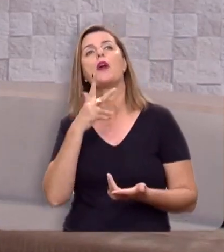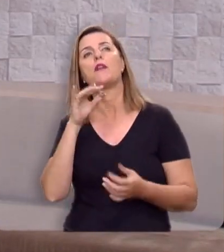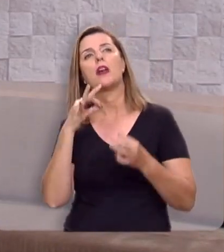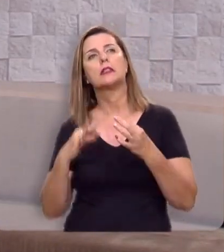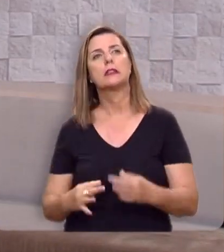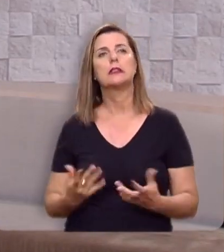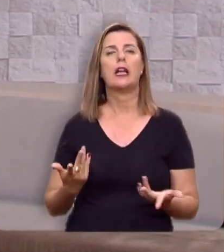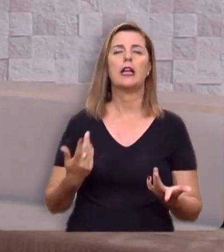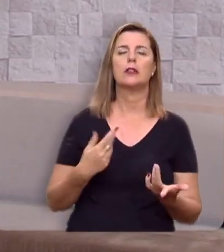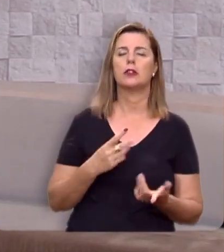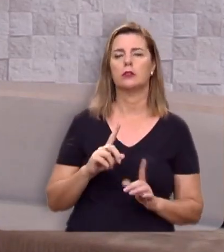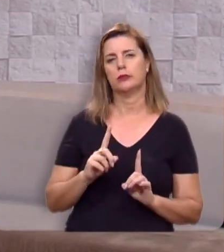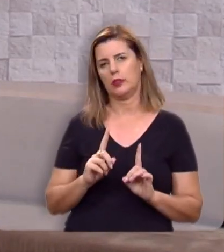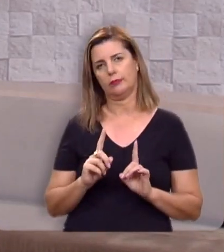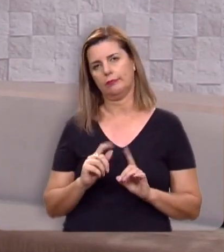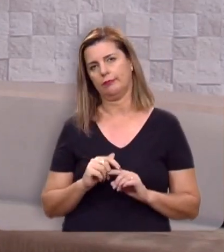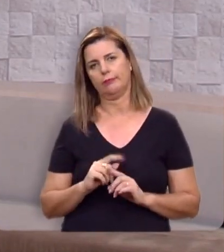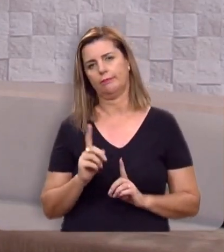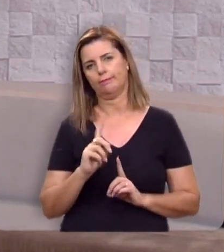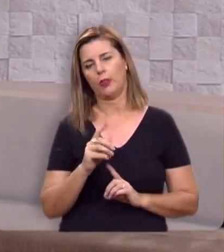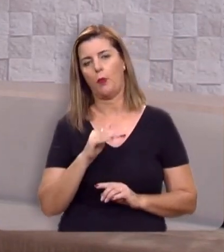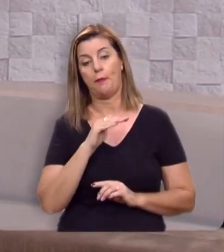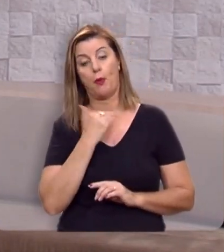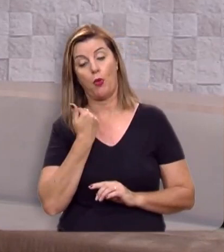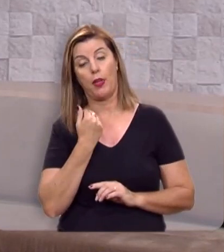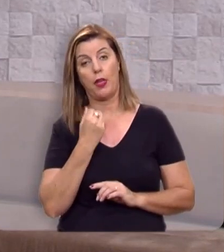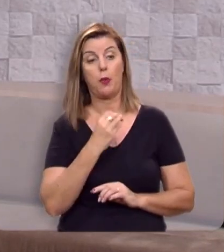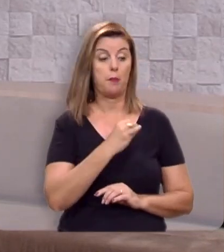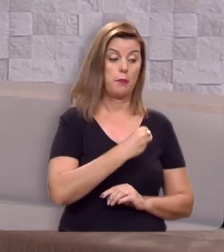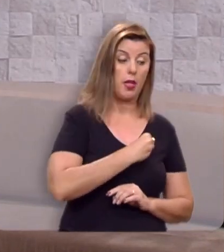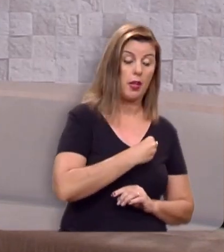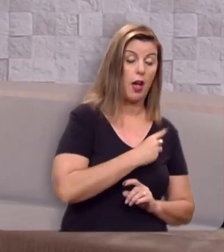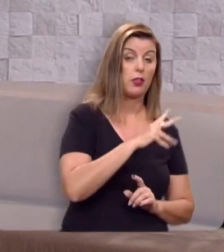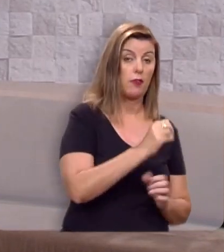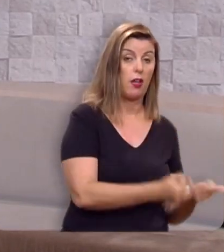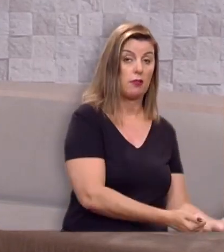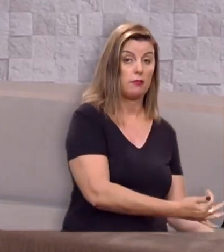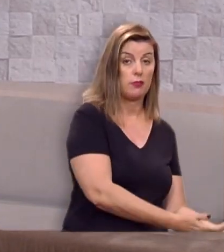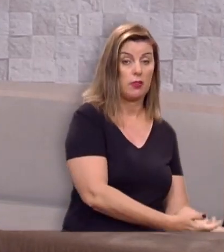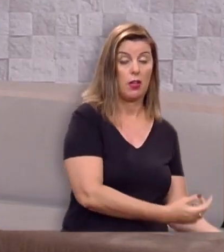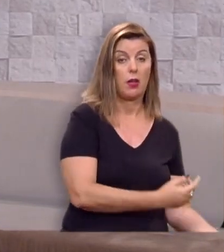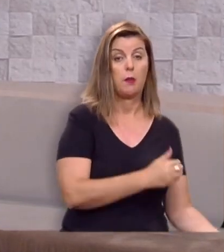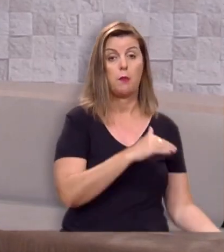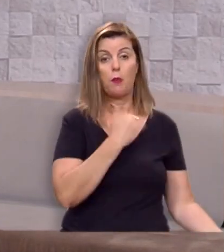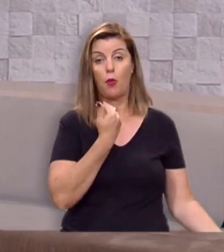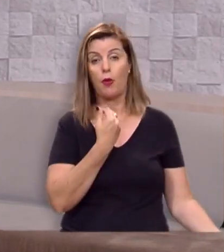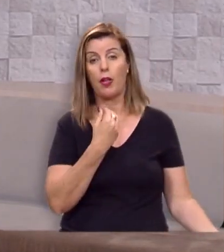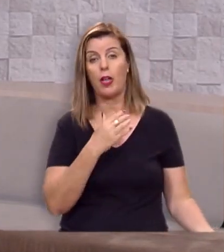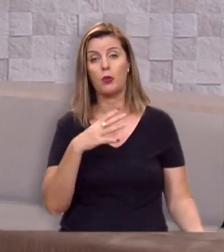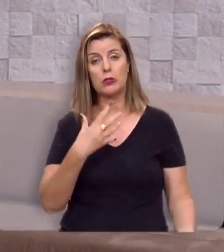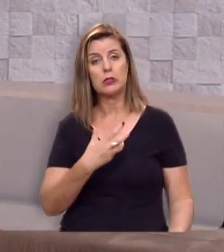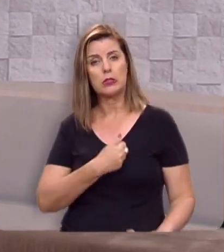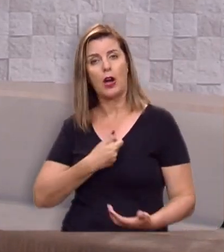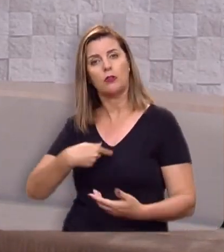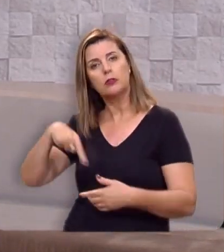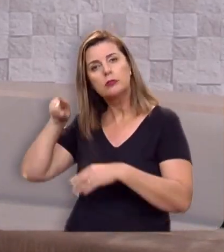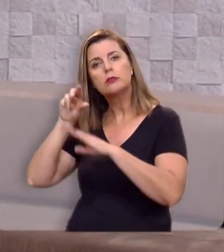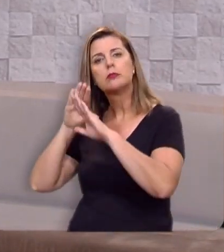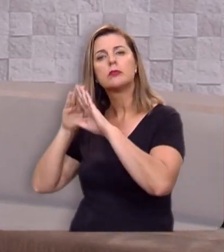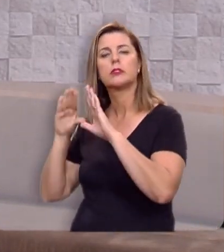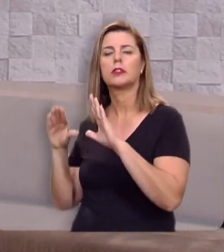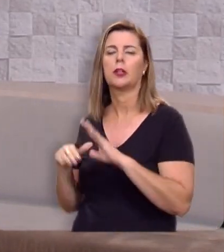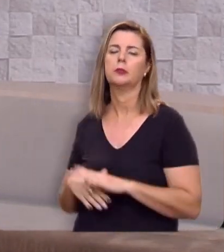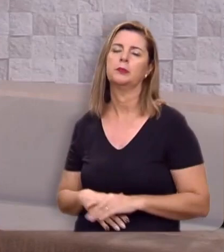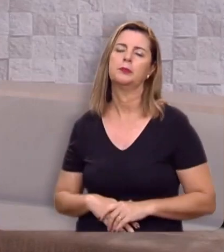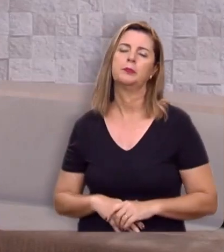tudo certo, vai dar tudo... Não. Morreu o ímpio, vai ressuscitar para a condenação. Morreu salvo, vai ressuscitar